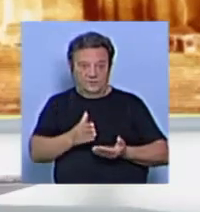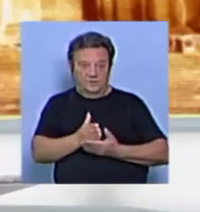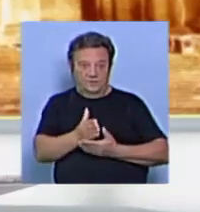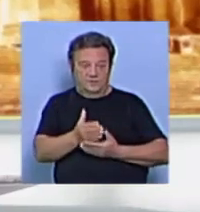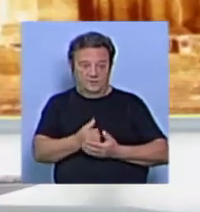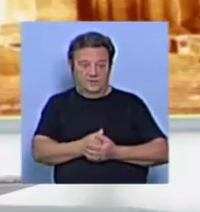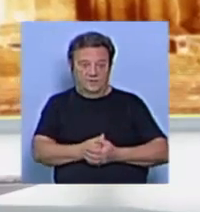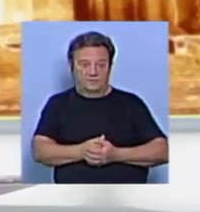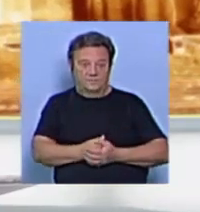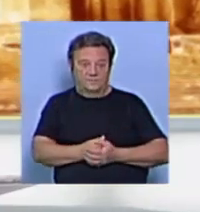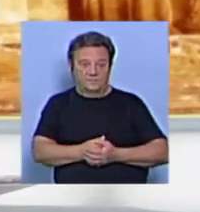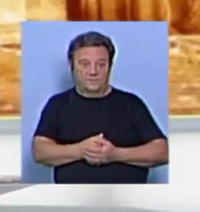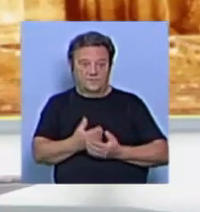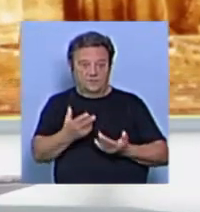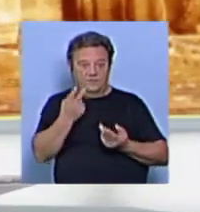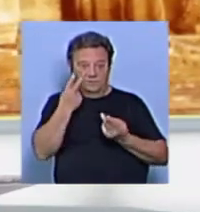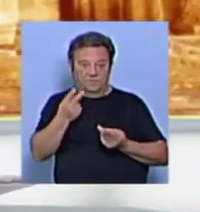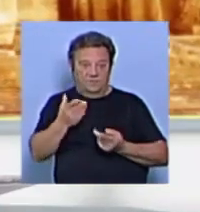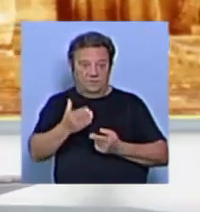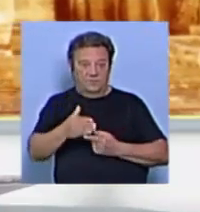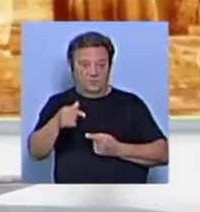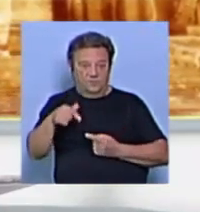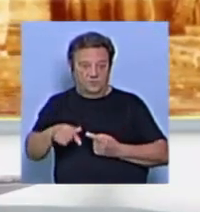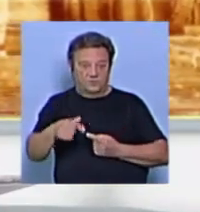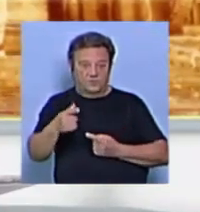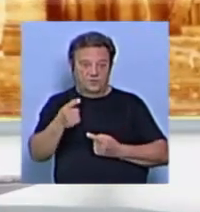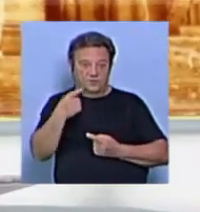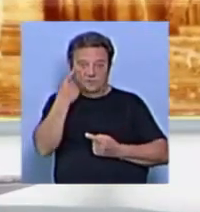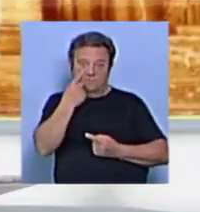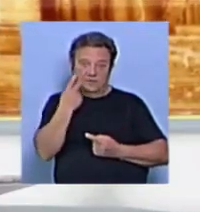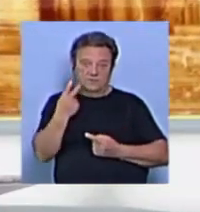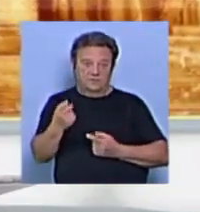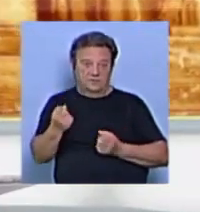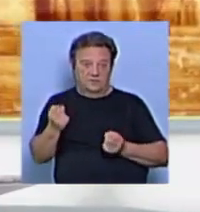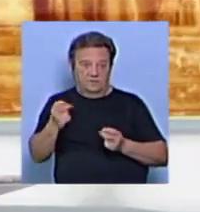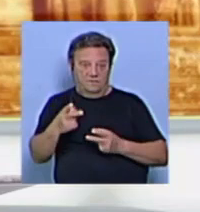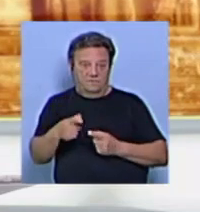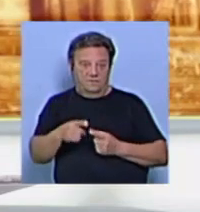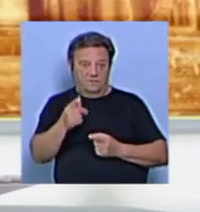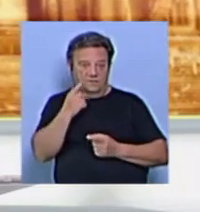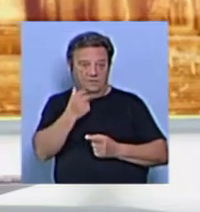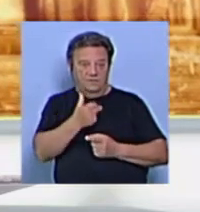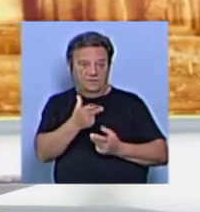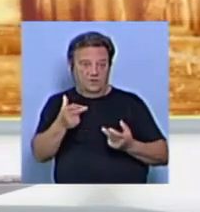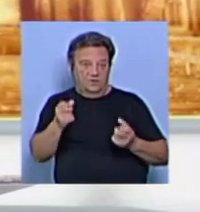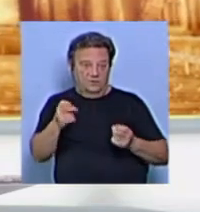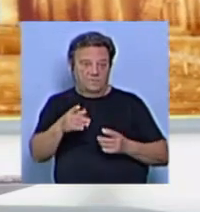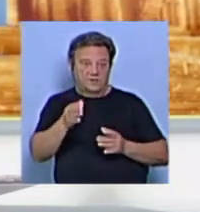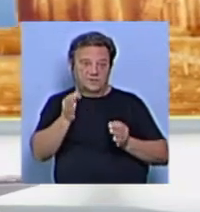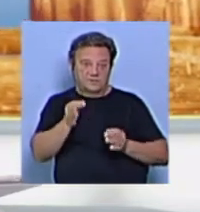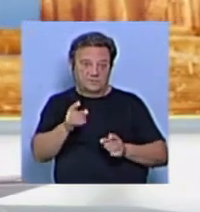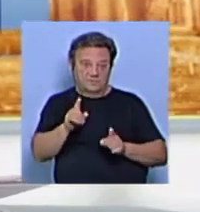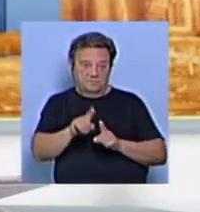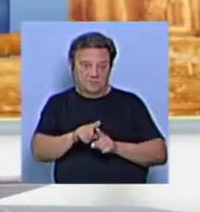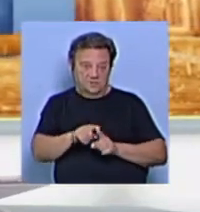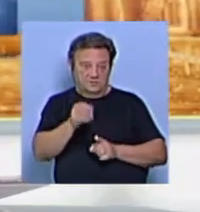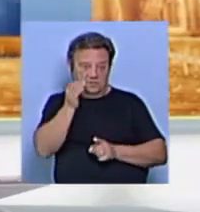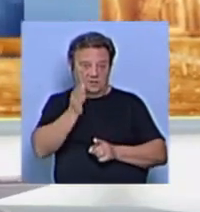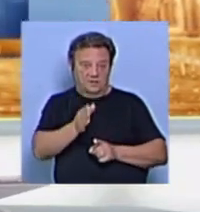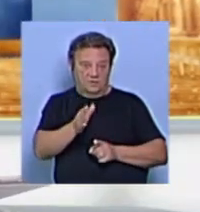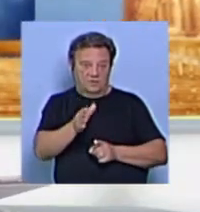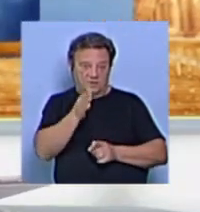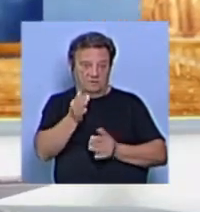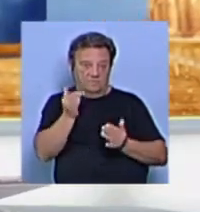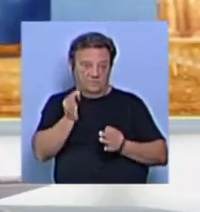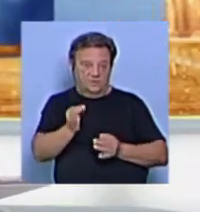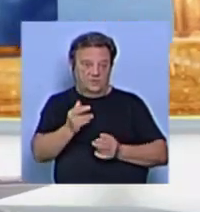Galo em direto, como viu, a partir de hoje, com nova imagem, novo genérico, mas sempre com o mesmo rigor